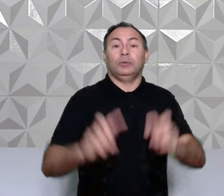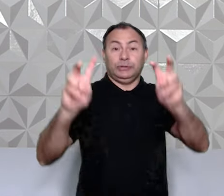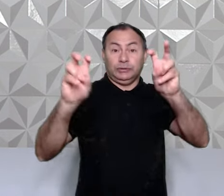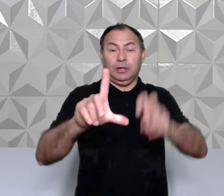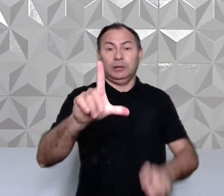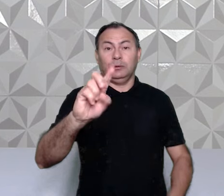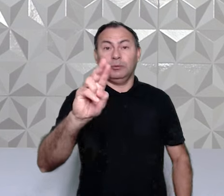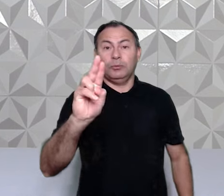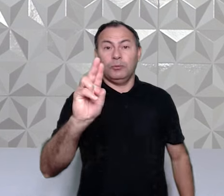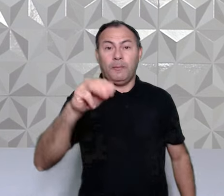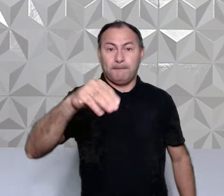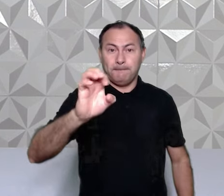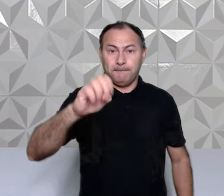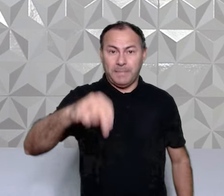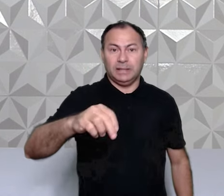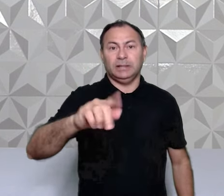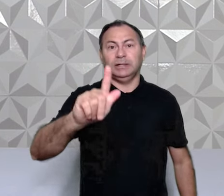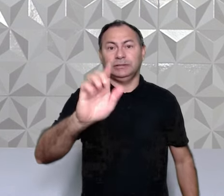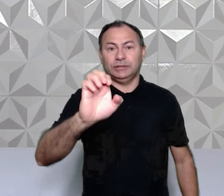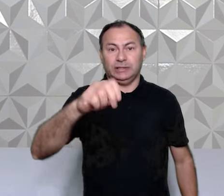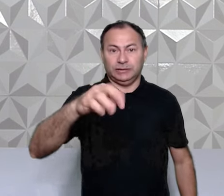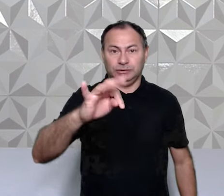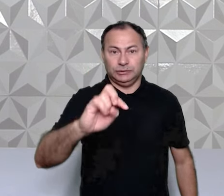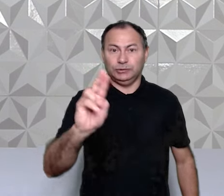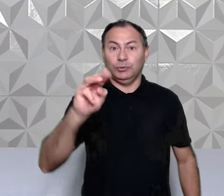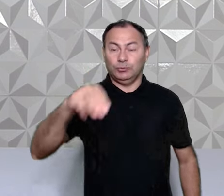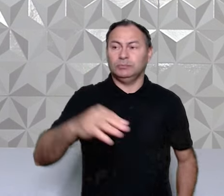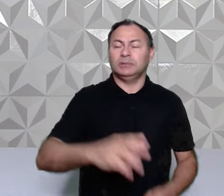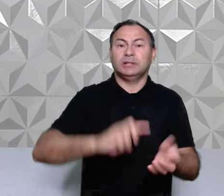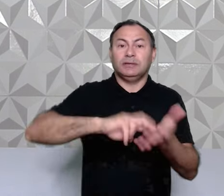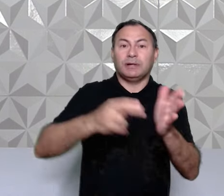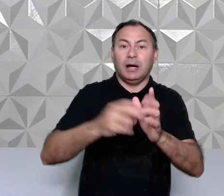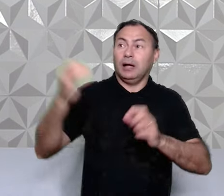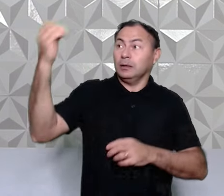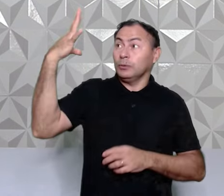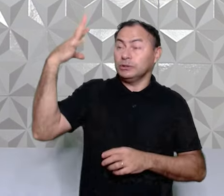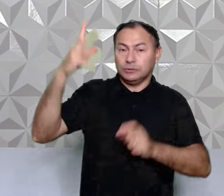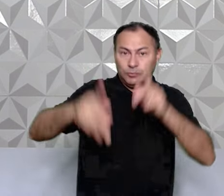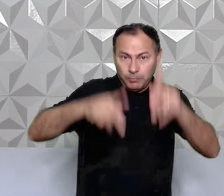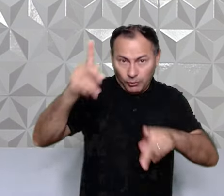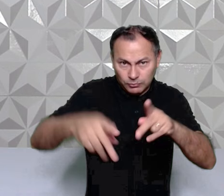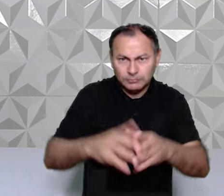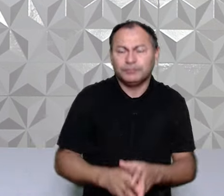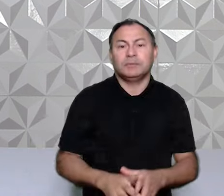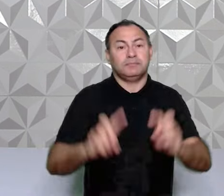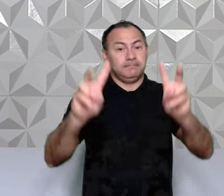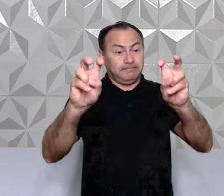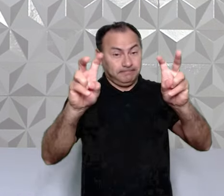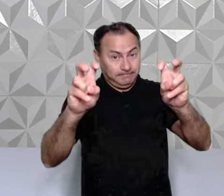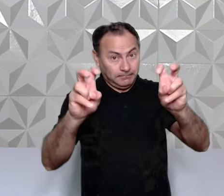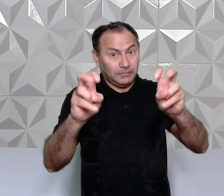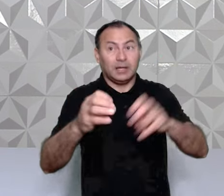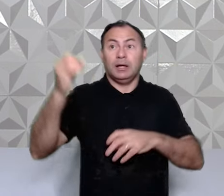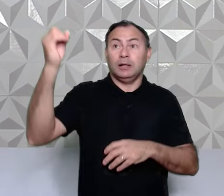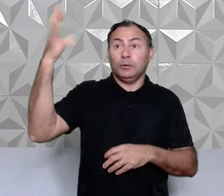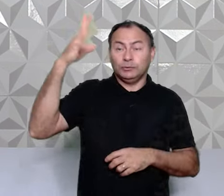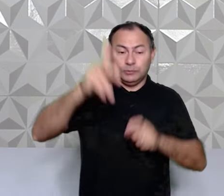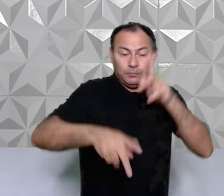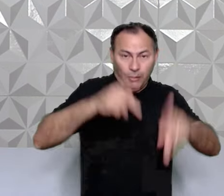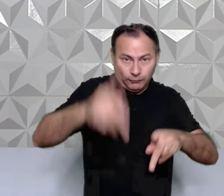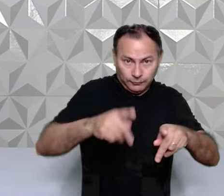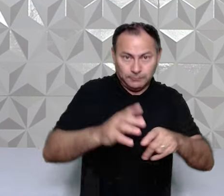Lumen Gentium significa luz dos povos. Agora, vejam lá, o título